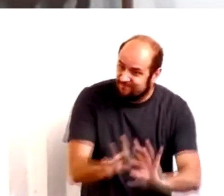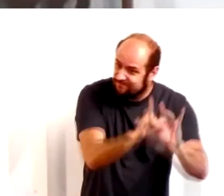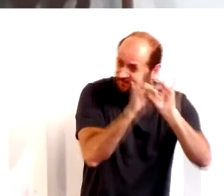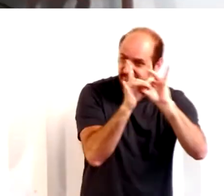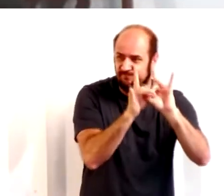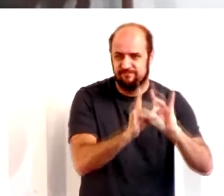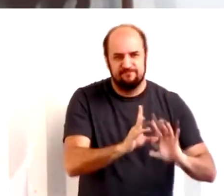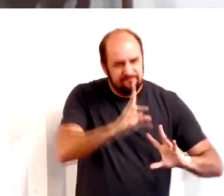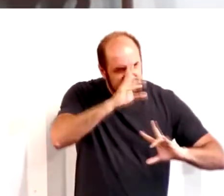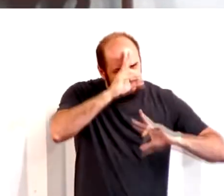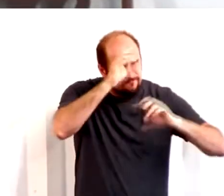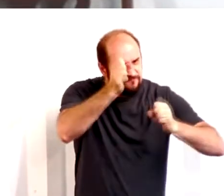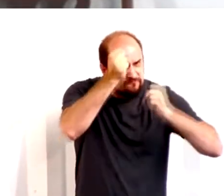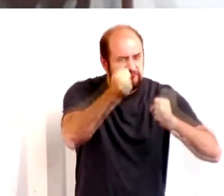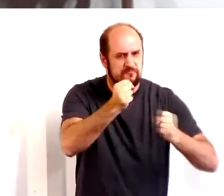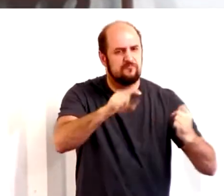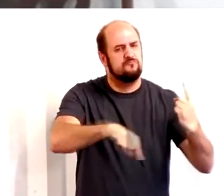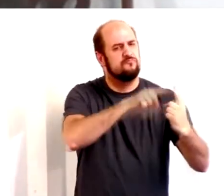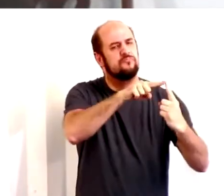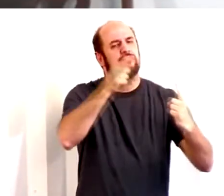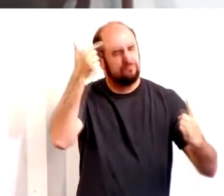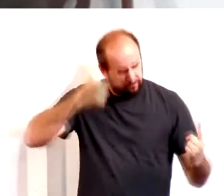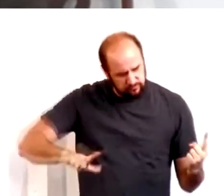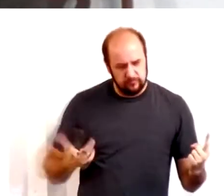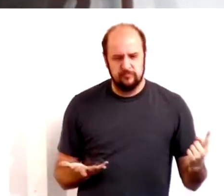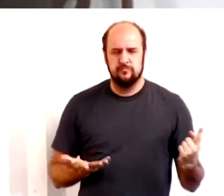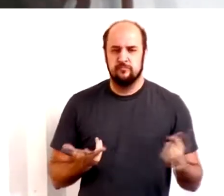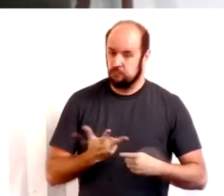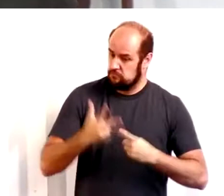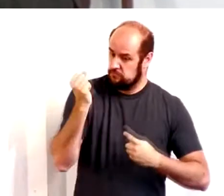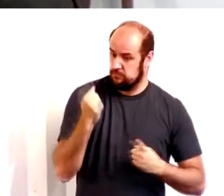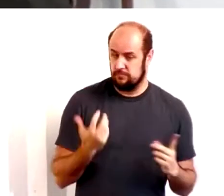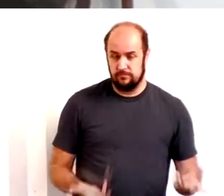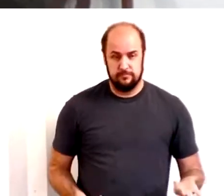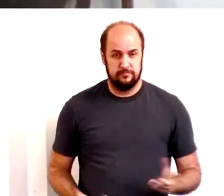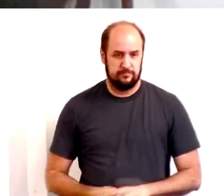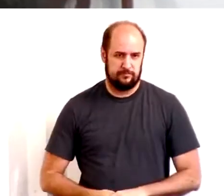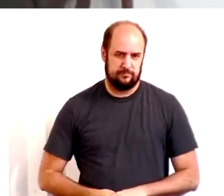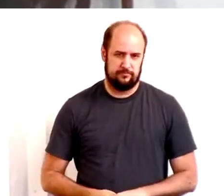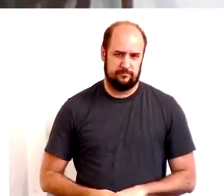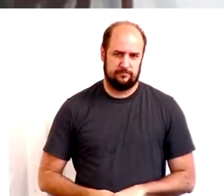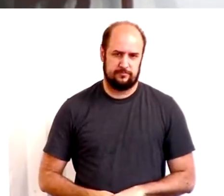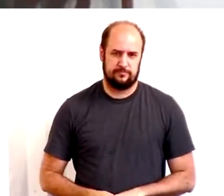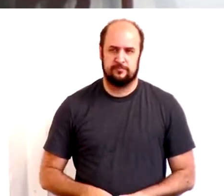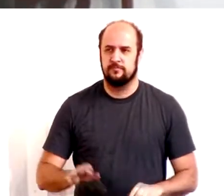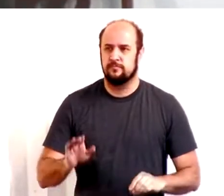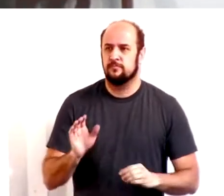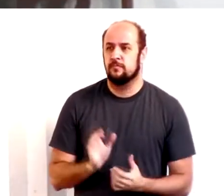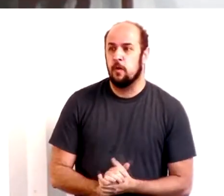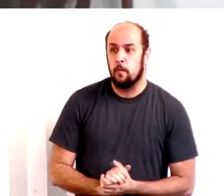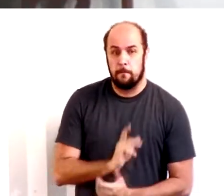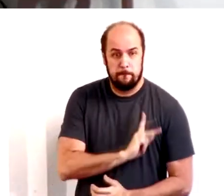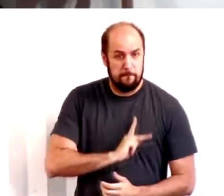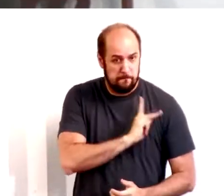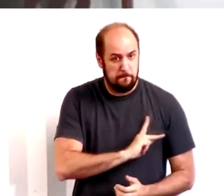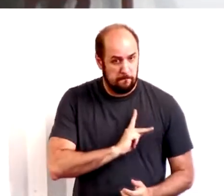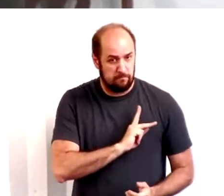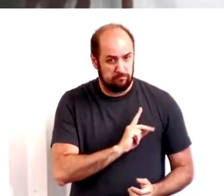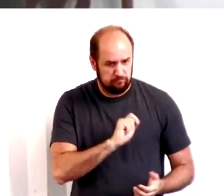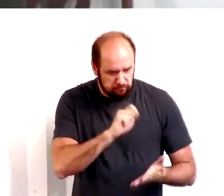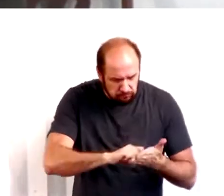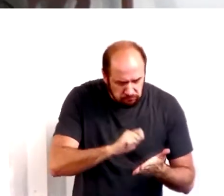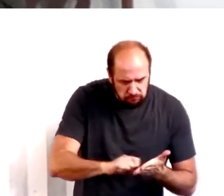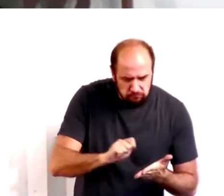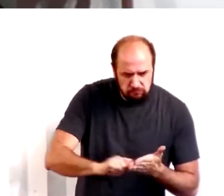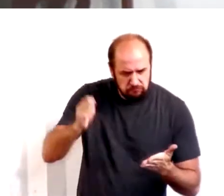poderá assim cumprir esse propósito e esse ideal. Então, a palavra de Paulo aqui é mais